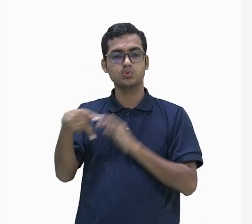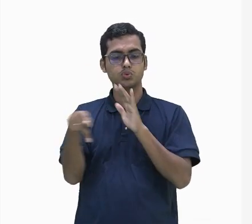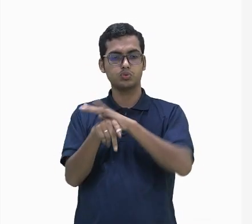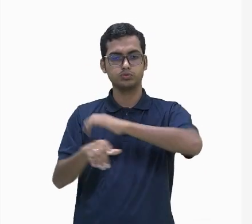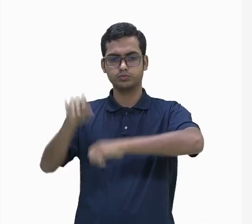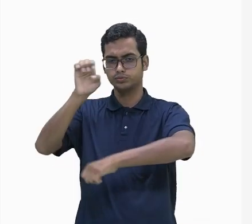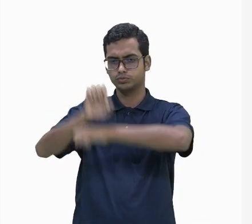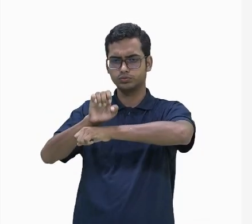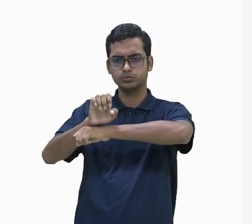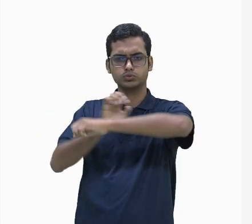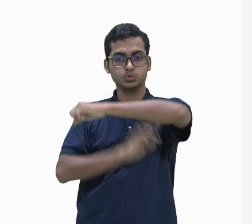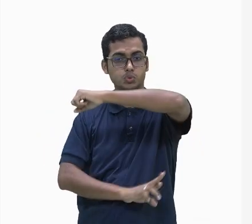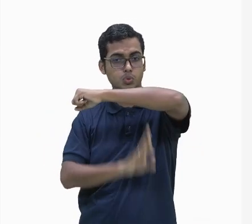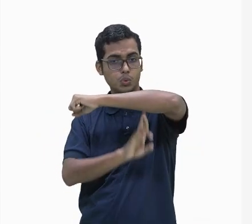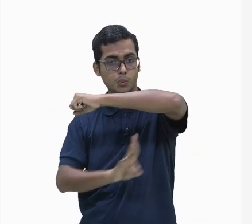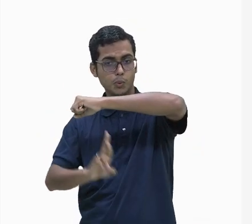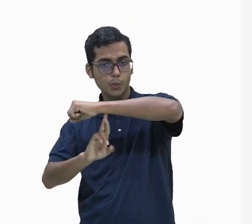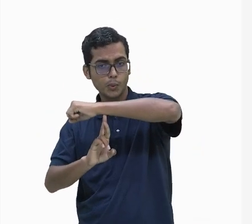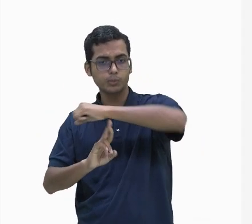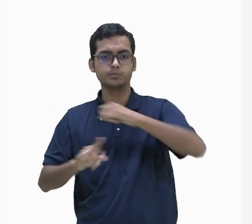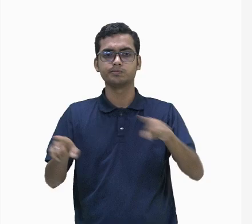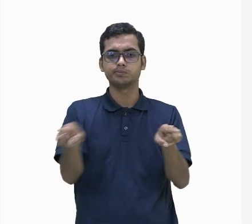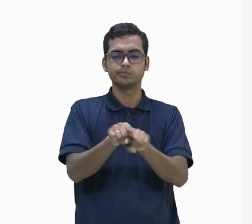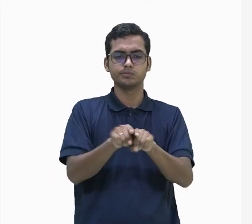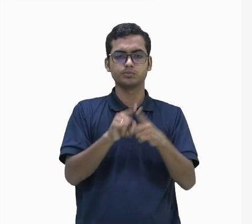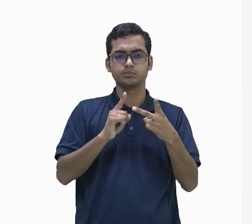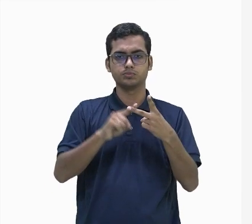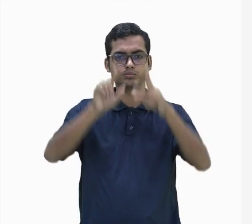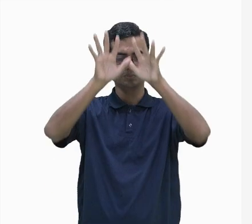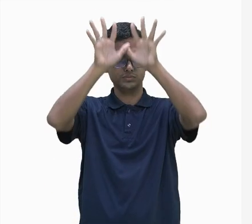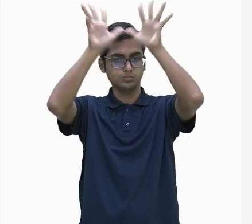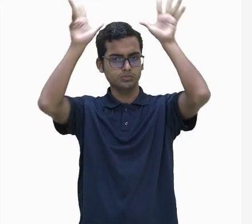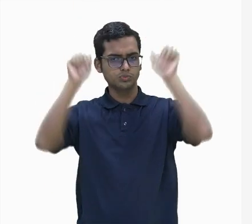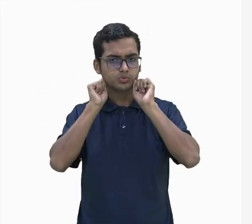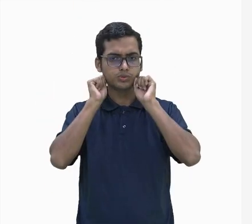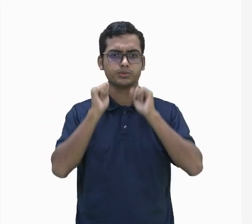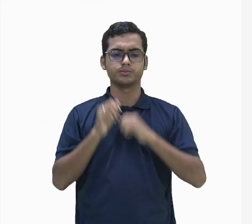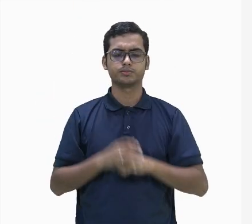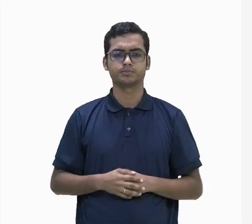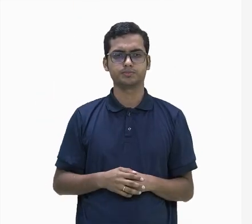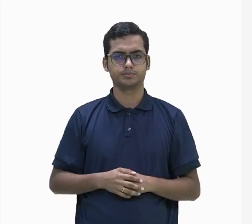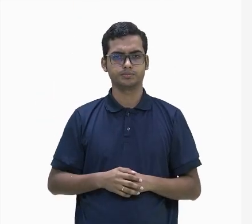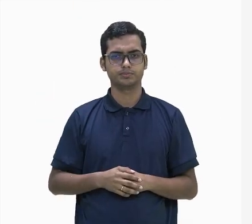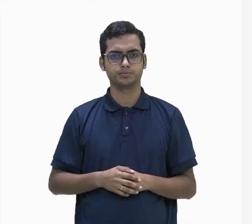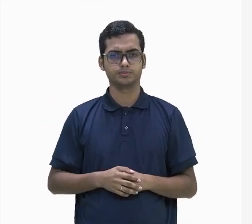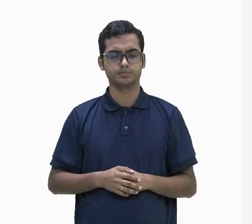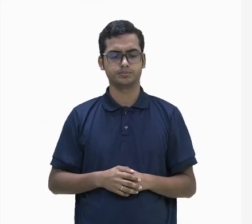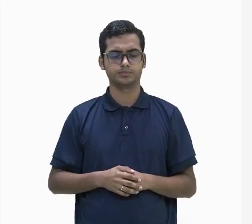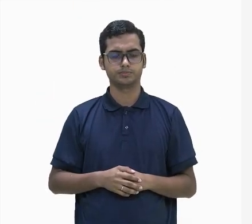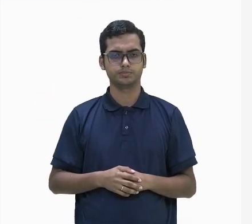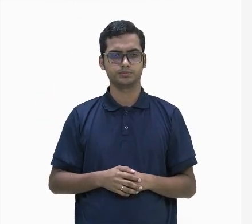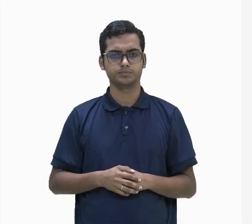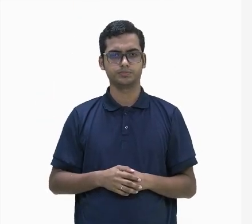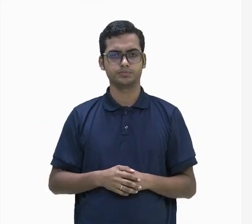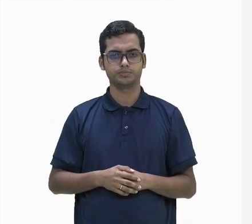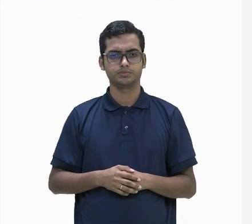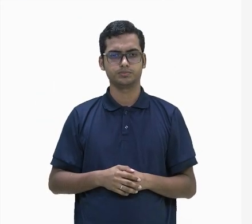do Amazonas. Temos também entre o clima, vamos ter o quê?